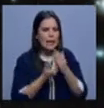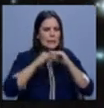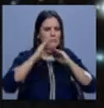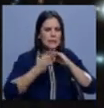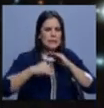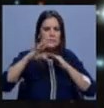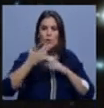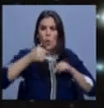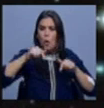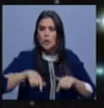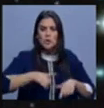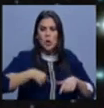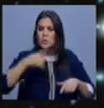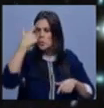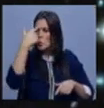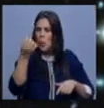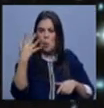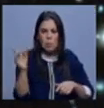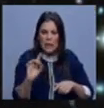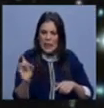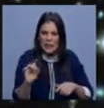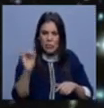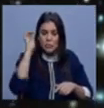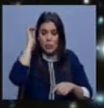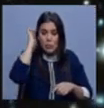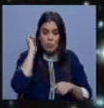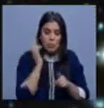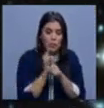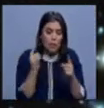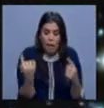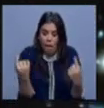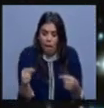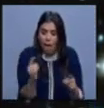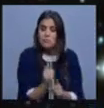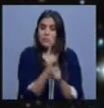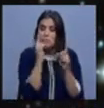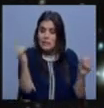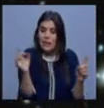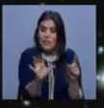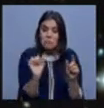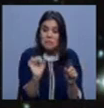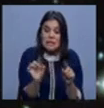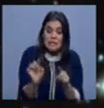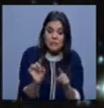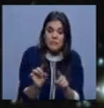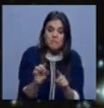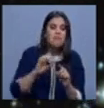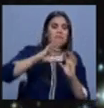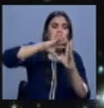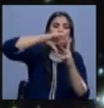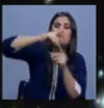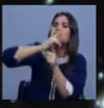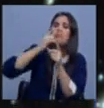ainda não conseguimos compreender muito bem porque é que existe esse tipo de galáxias. E,